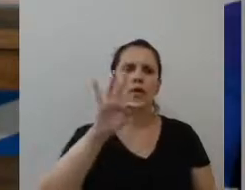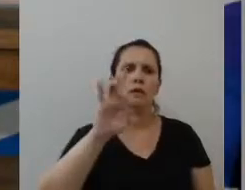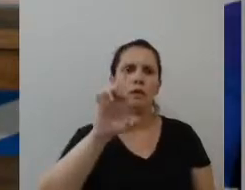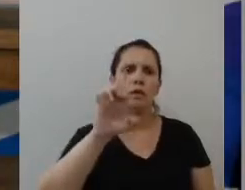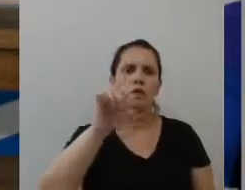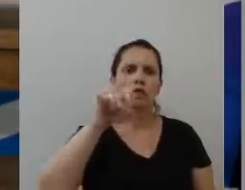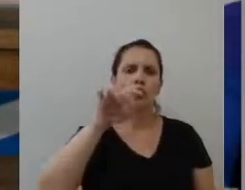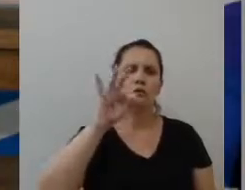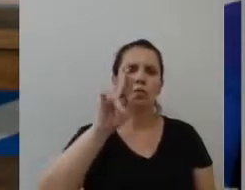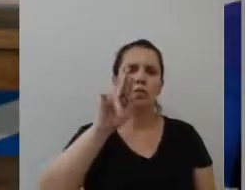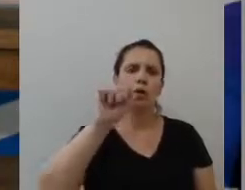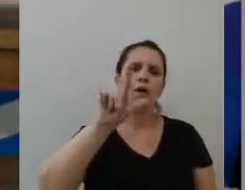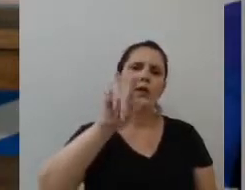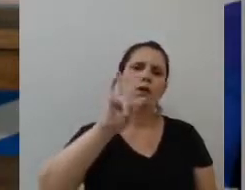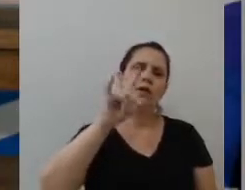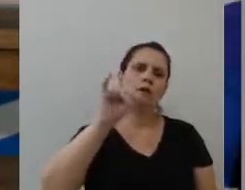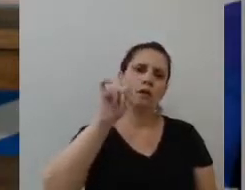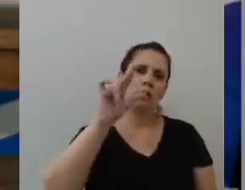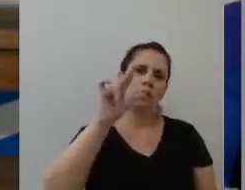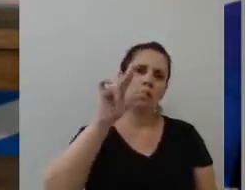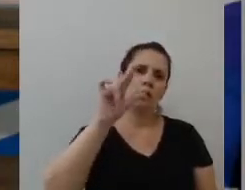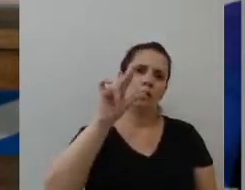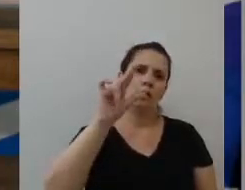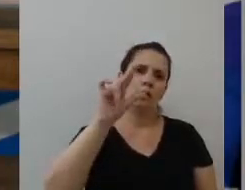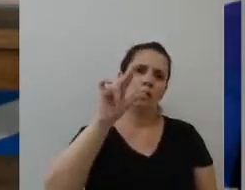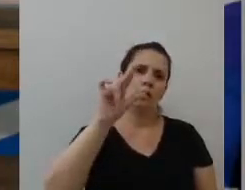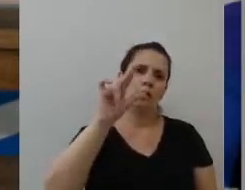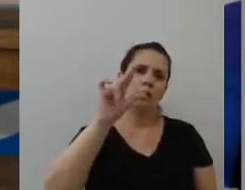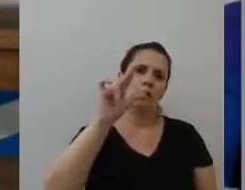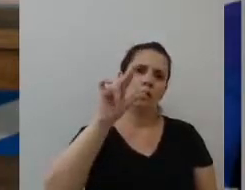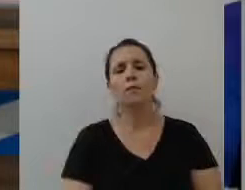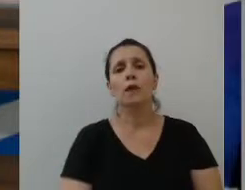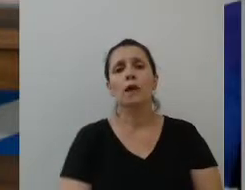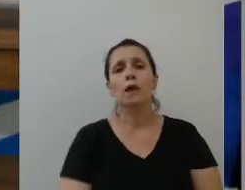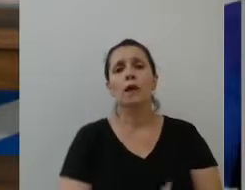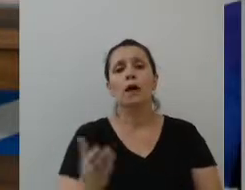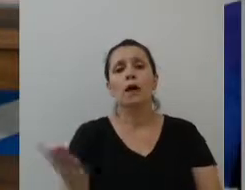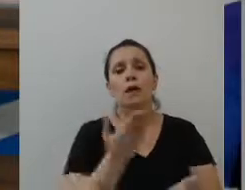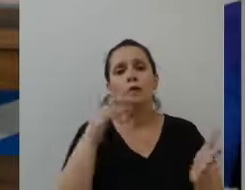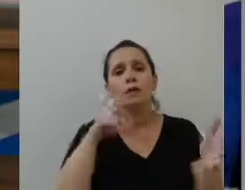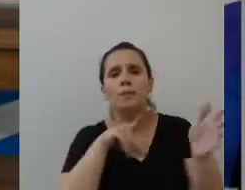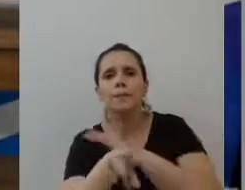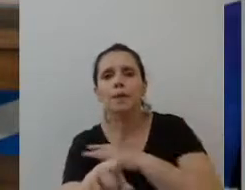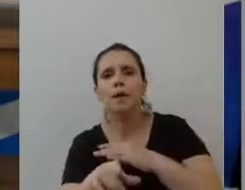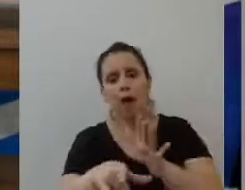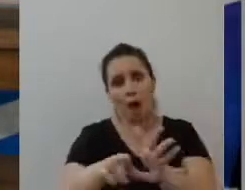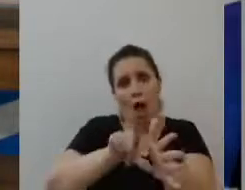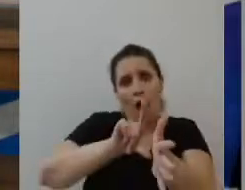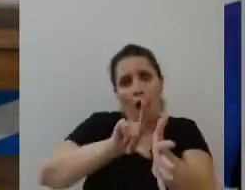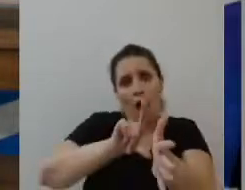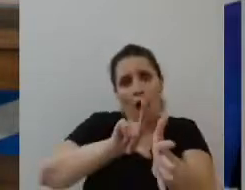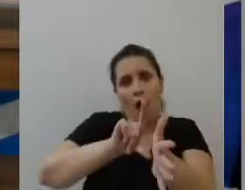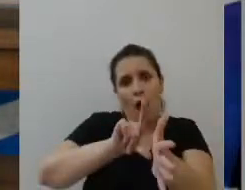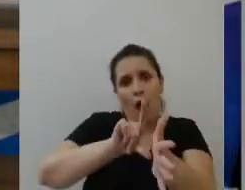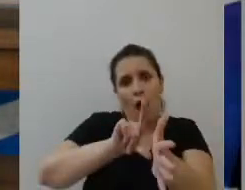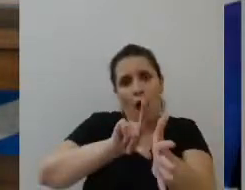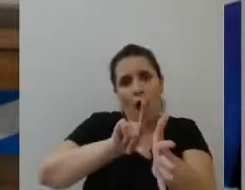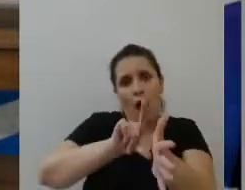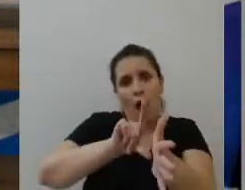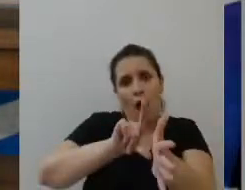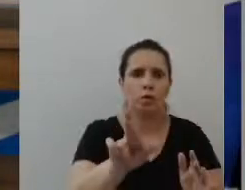embora? Deixa eu ver o que a gente tem aqui agora. Eita, chegou uma questão. Antes de ir para a